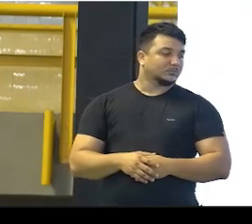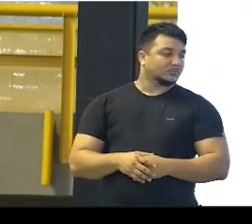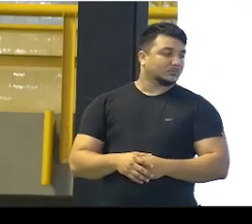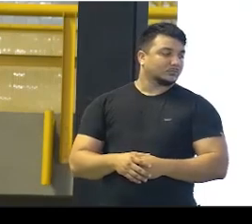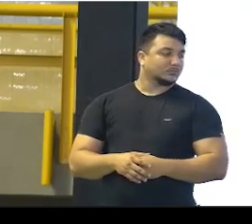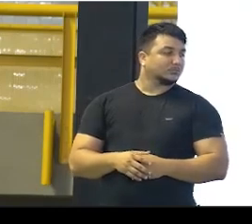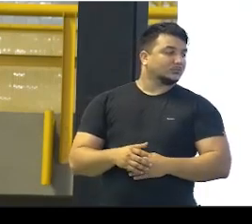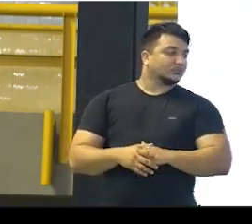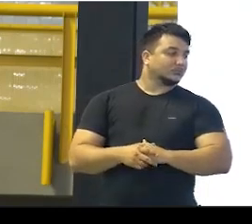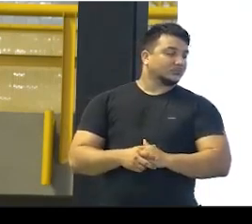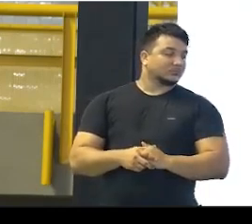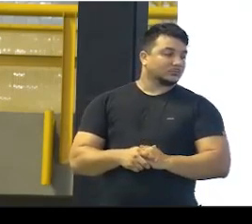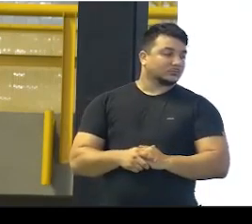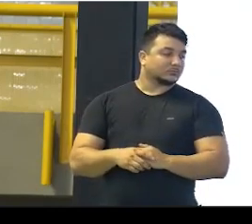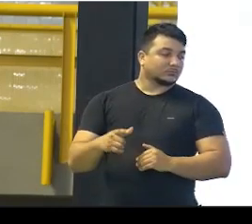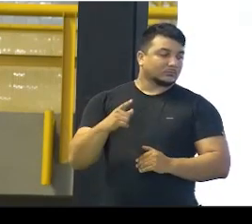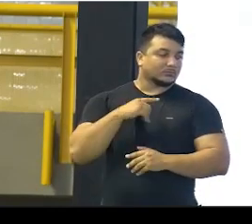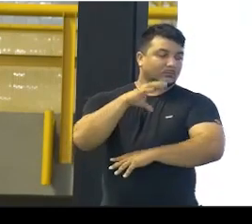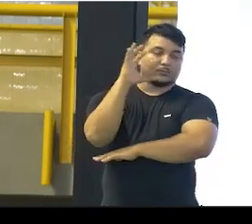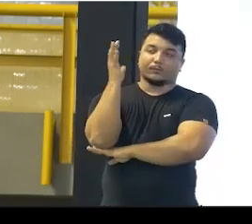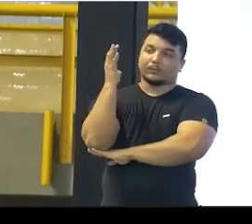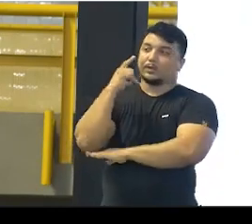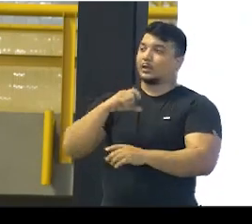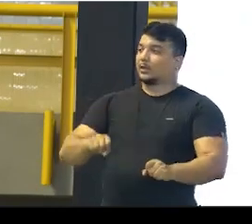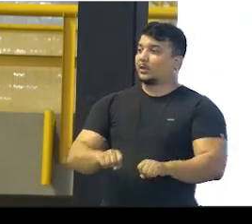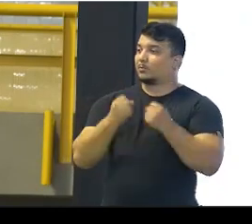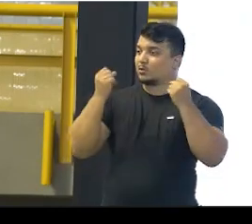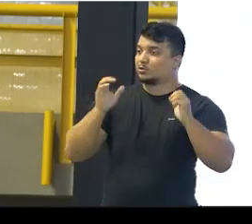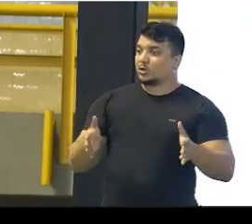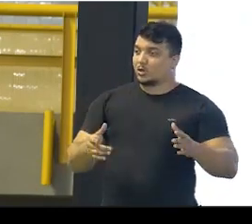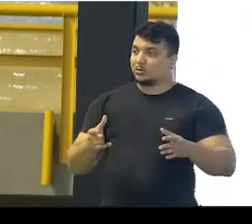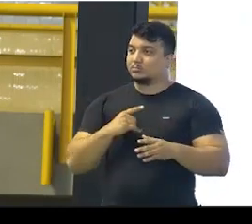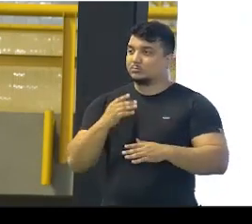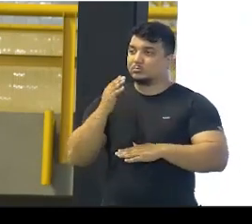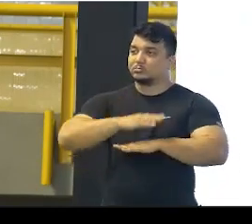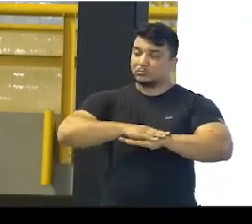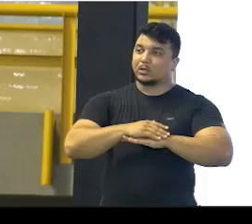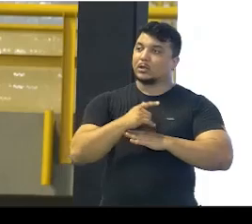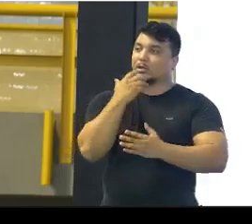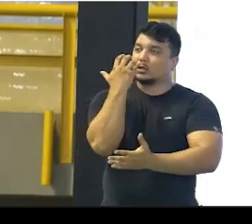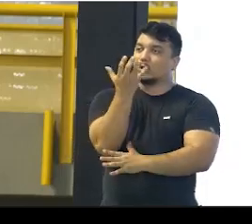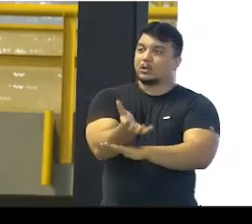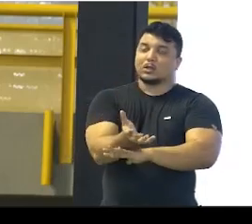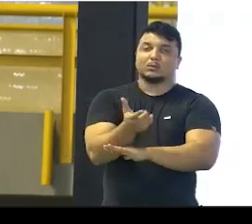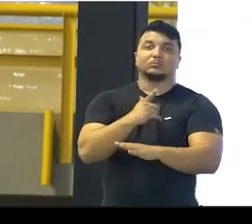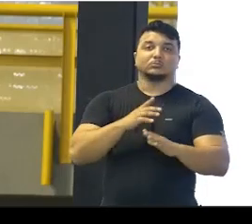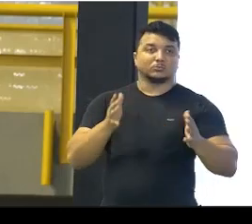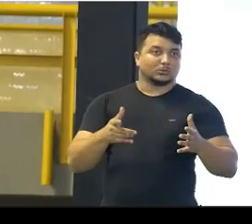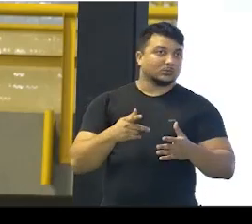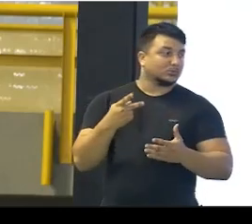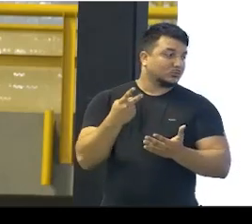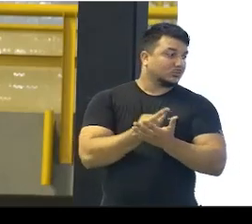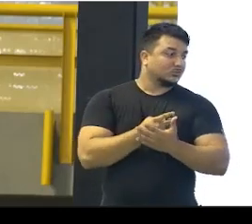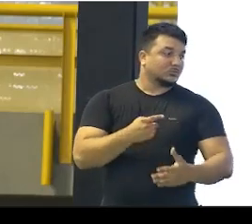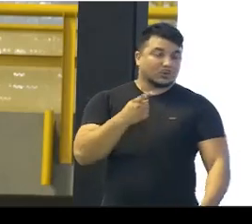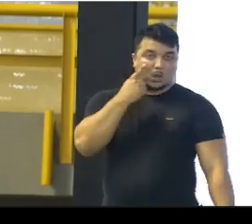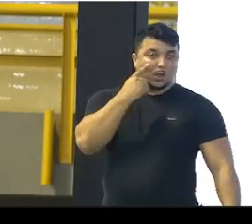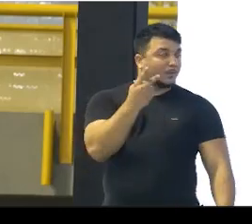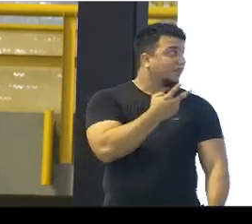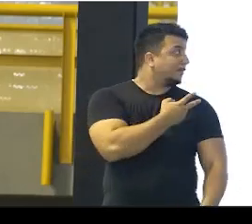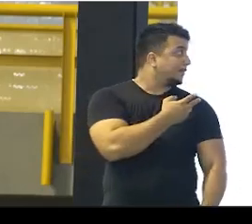dar quebrado, vai dar 8,5. Então não dá para comprar 8 rolos e meio, eu compro